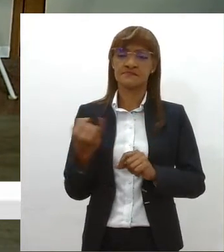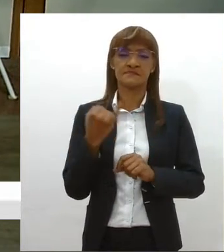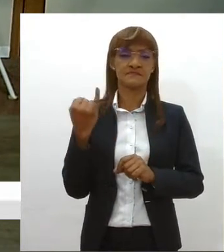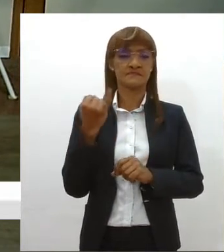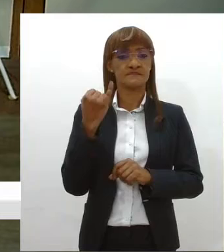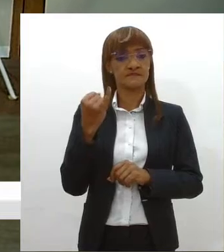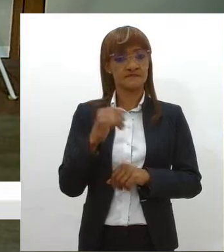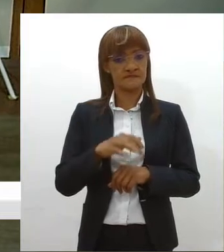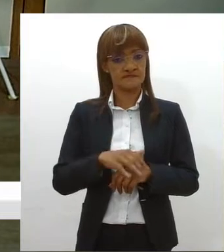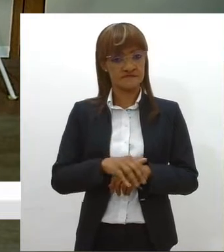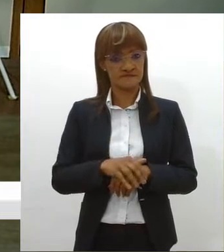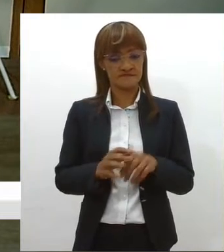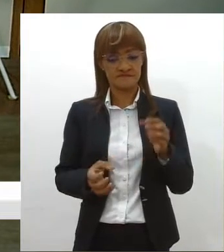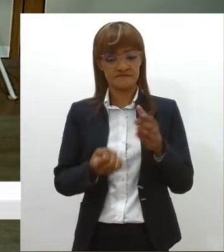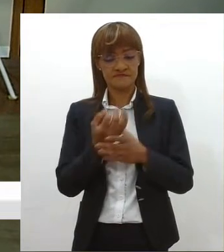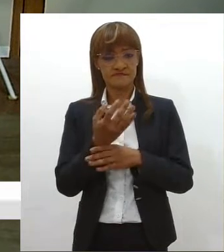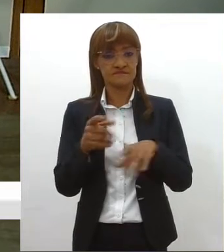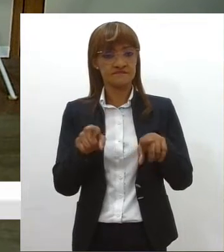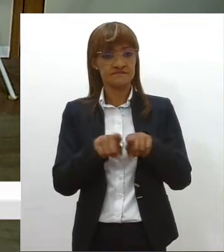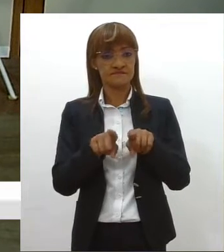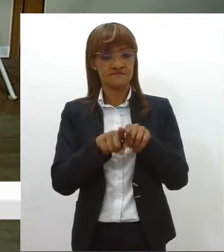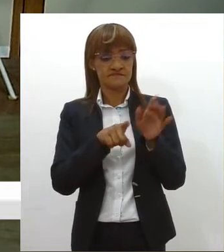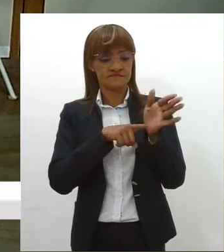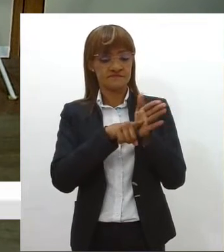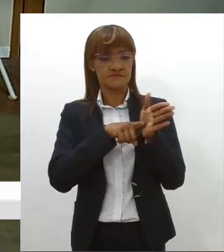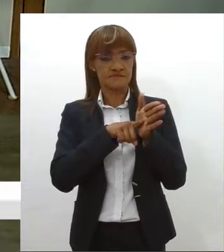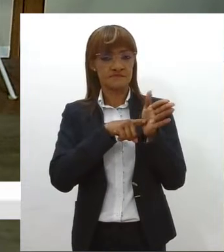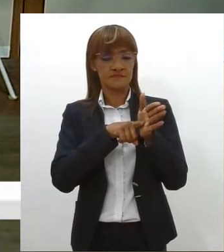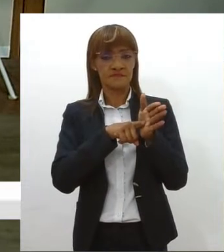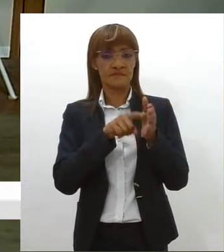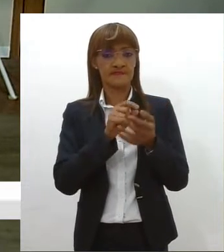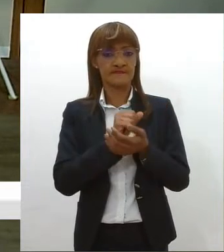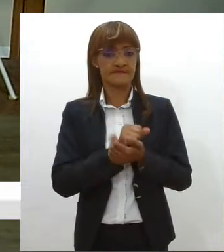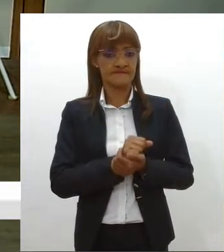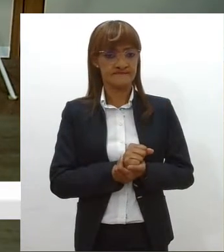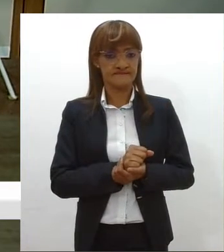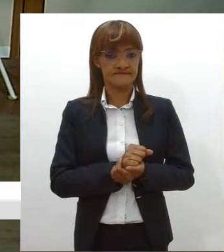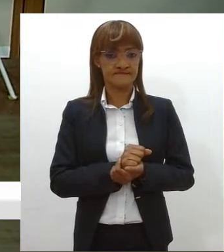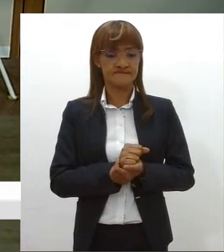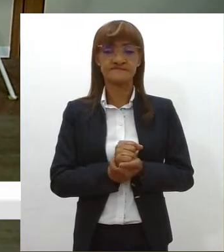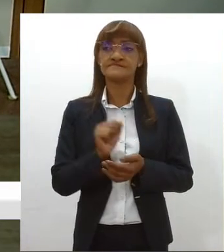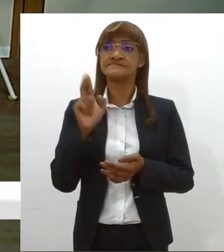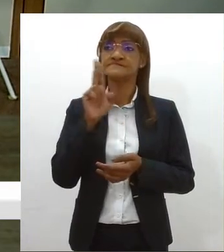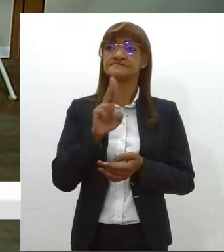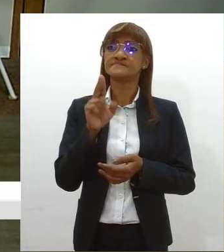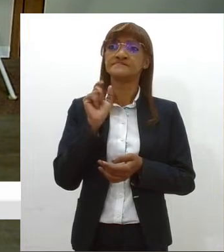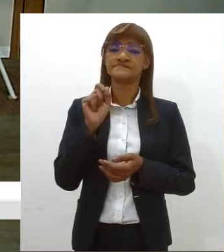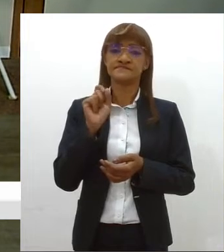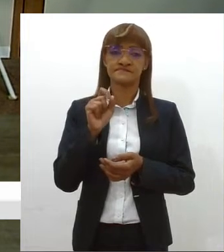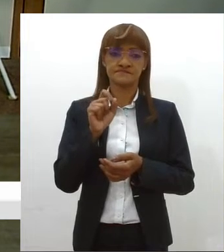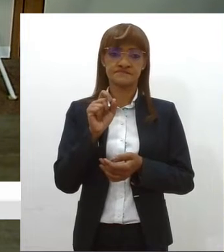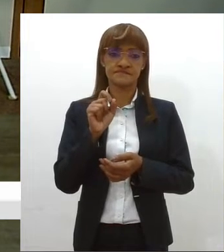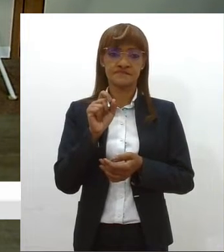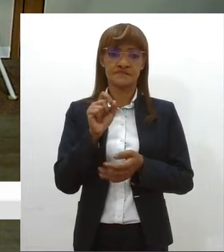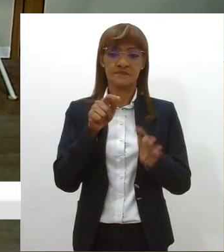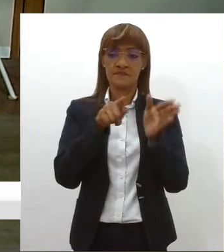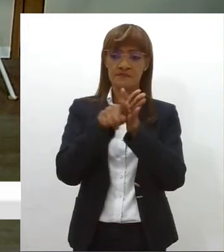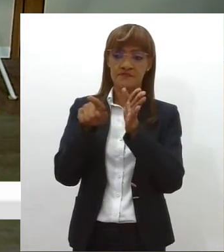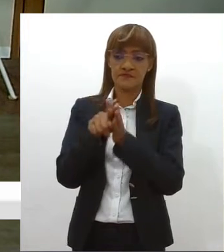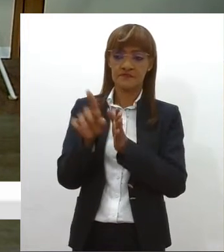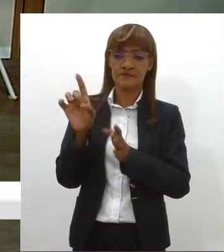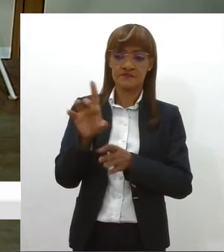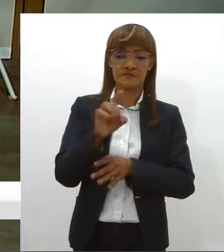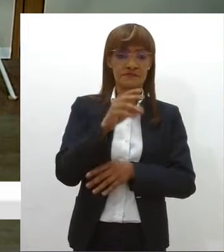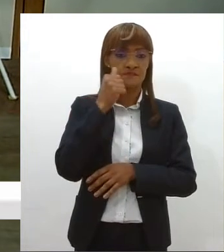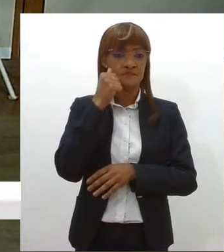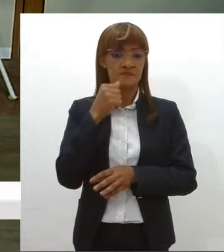que surgiu também na pesquisa da Universidade de Lavras, é que ao perguntar para essas mulheres sobre as alterações,